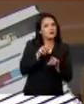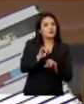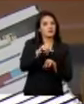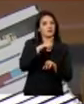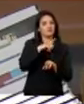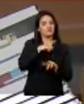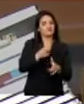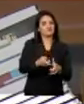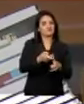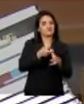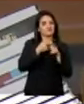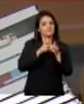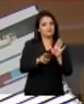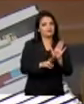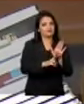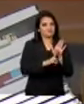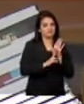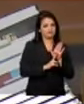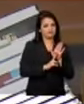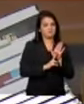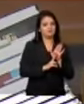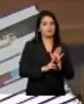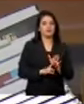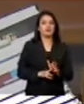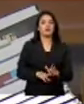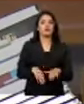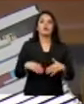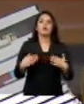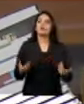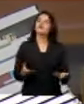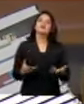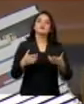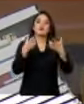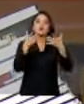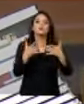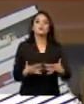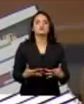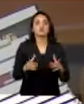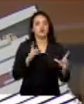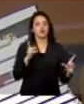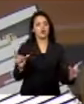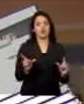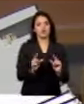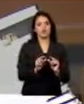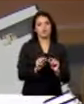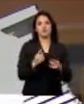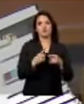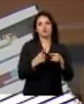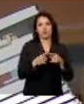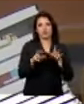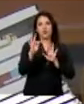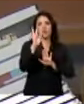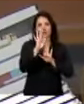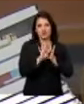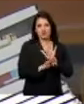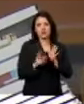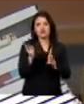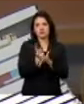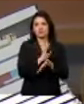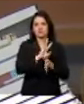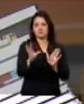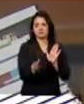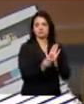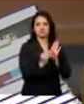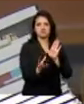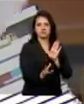suspensivo ao recurso cabível. Os fundamentos ficaram assim resumidos, transcrevo para efeito